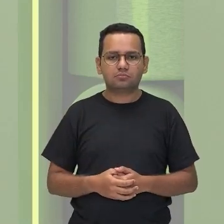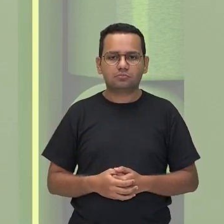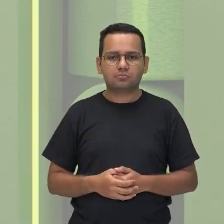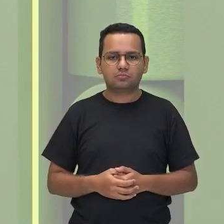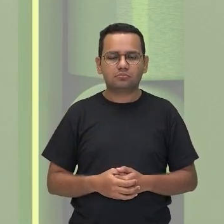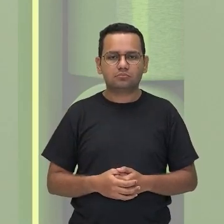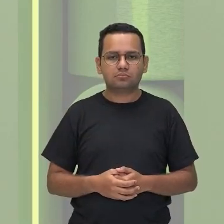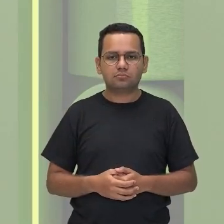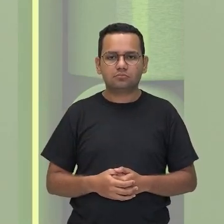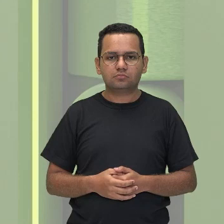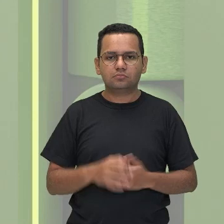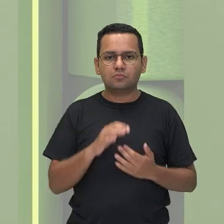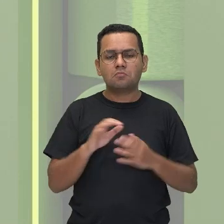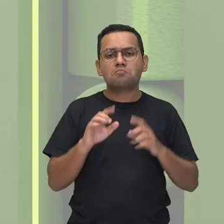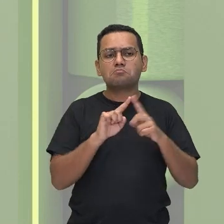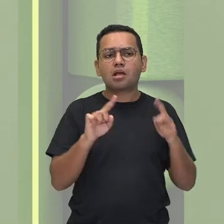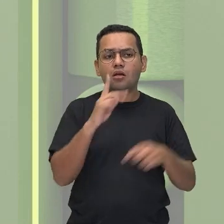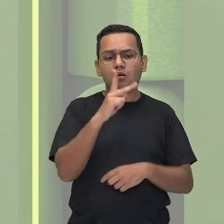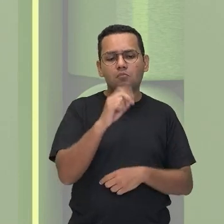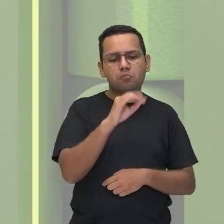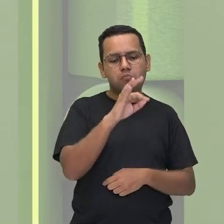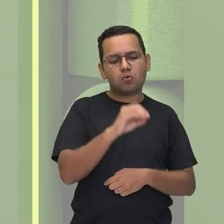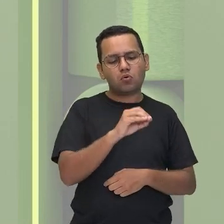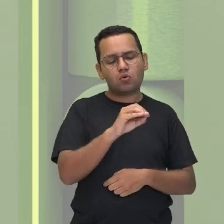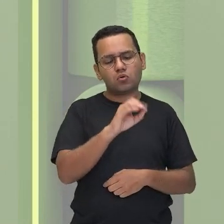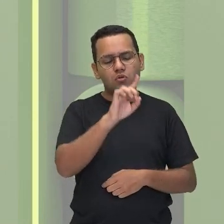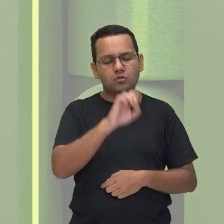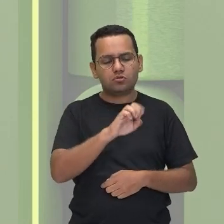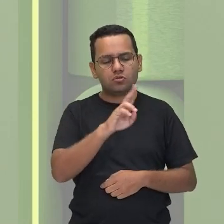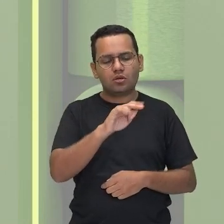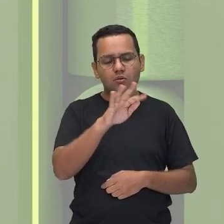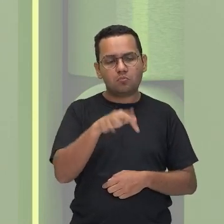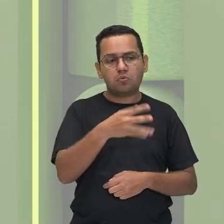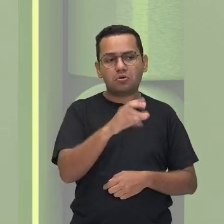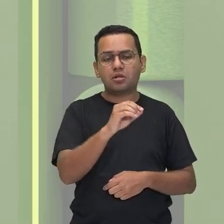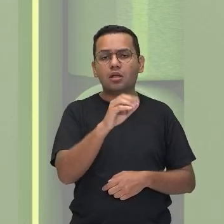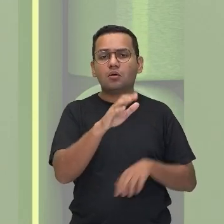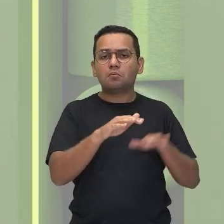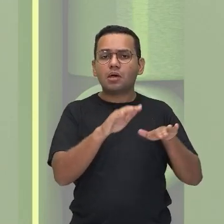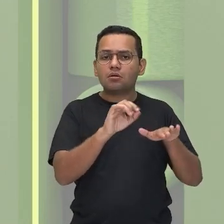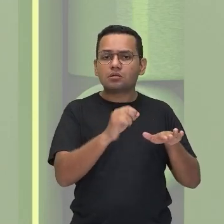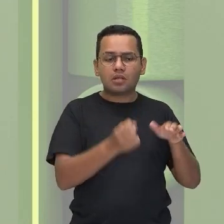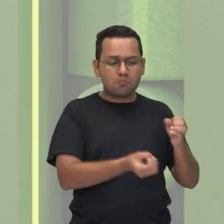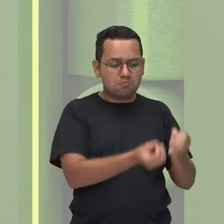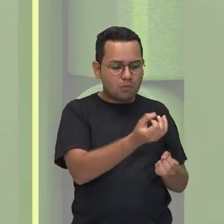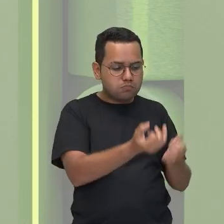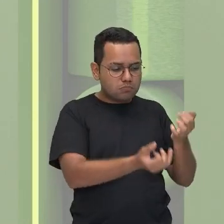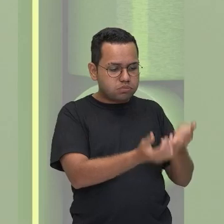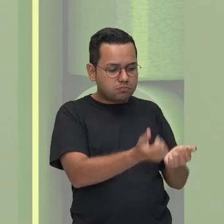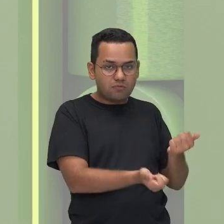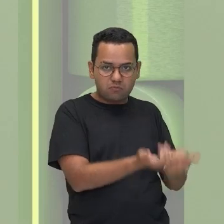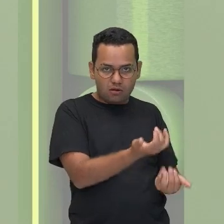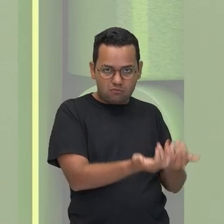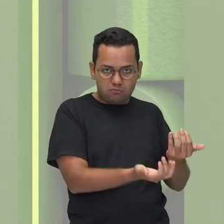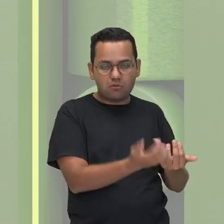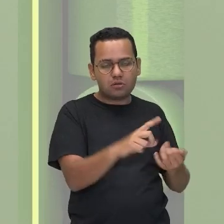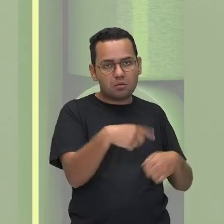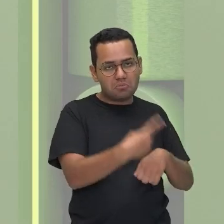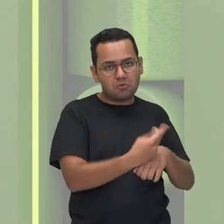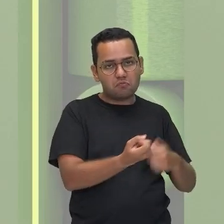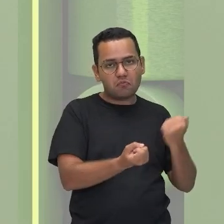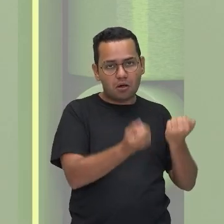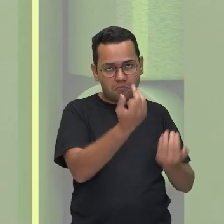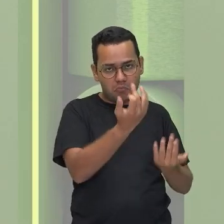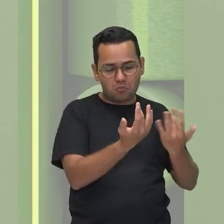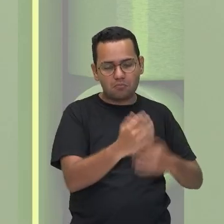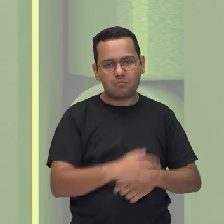que tem a ver com o ponto de ebulição, o ponto que a substância vai ferver e vai passar para o estado de vapor. Tá bem? Então,